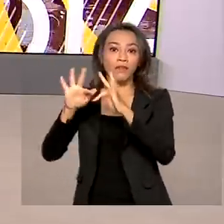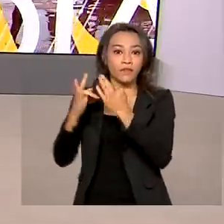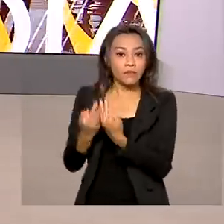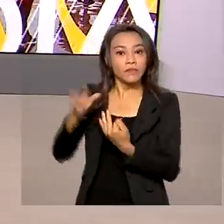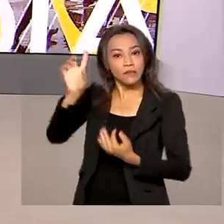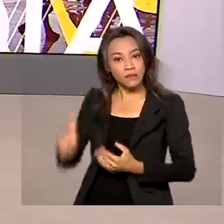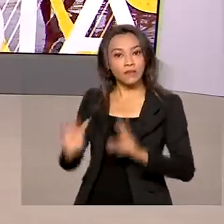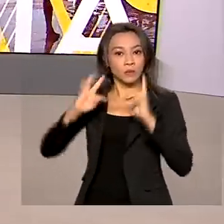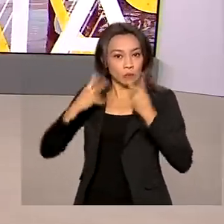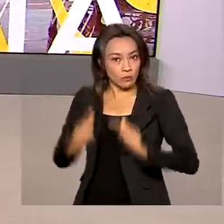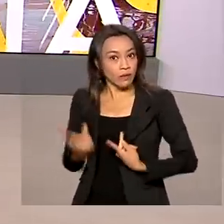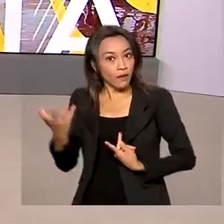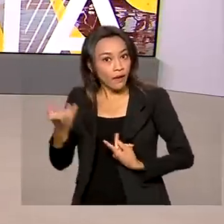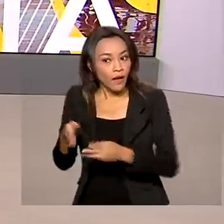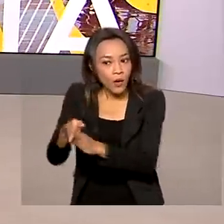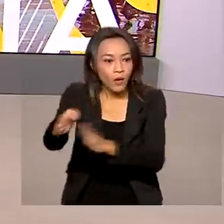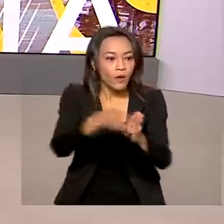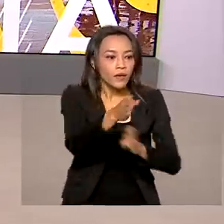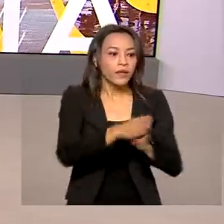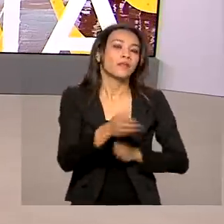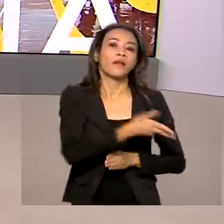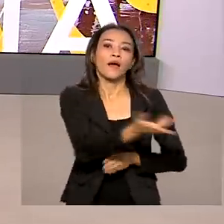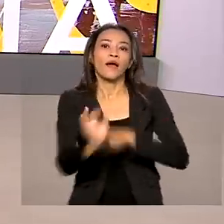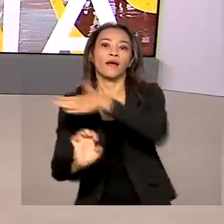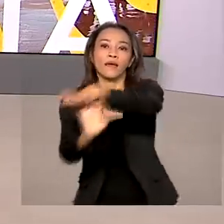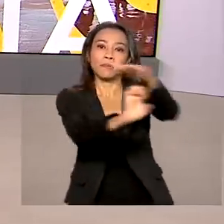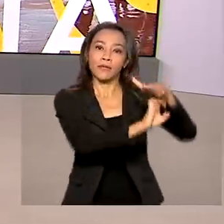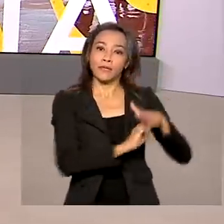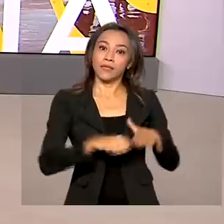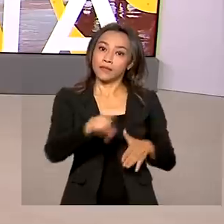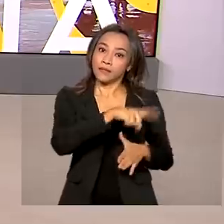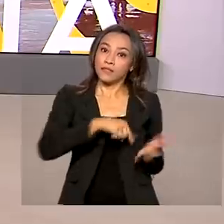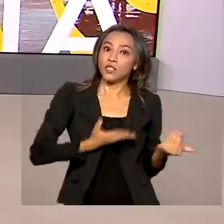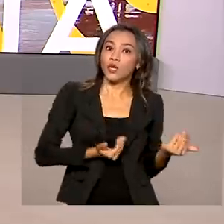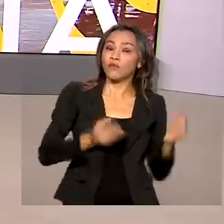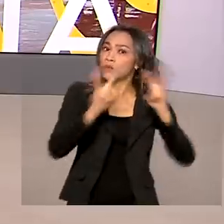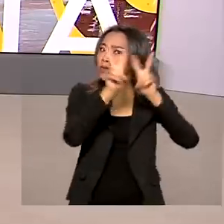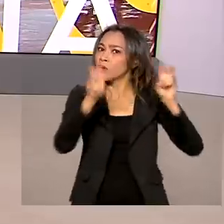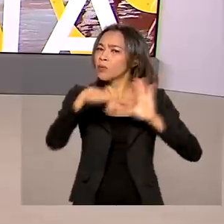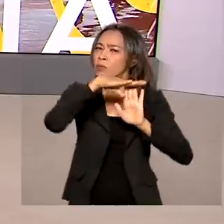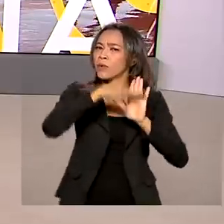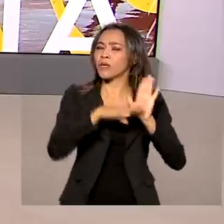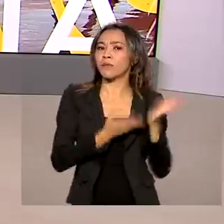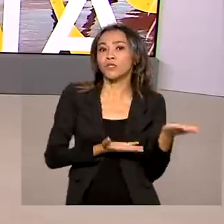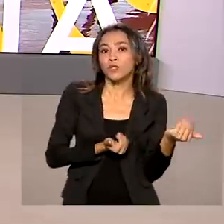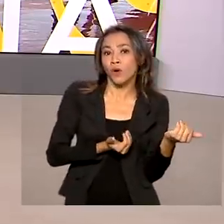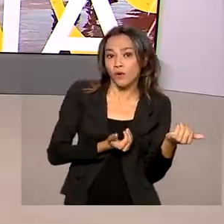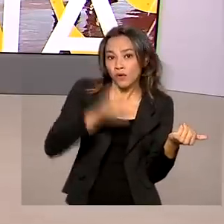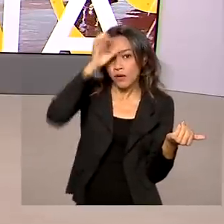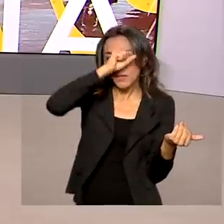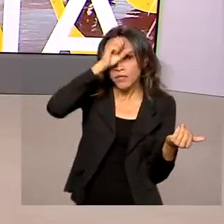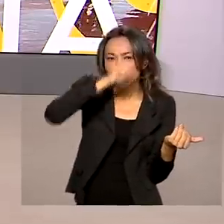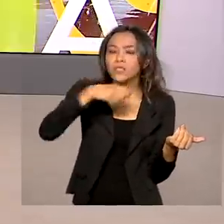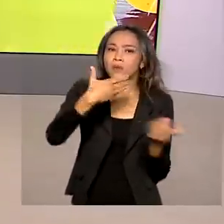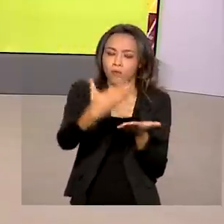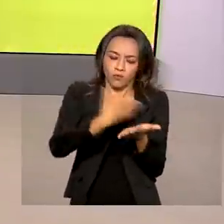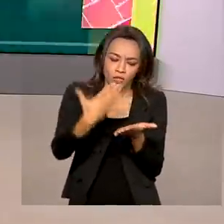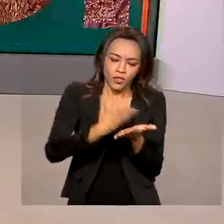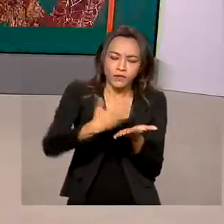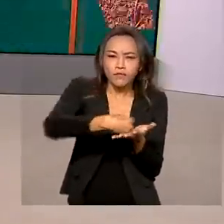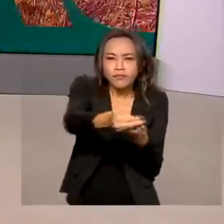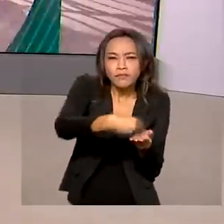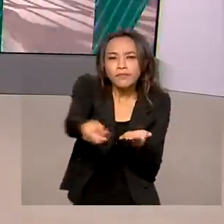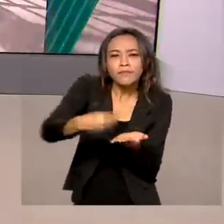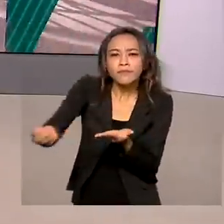Direitos Humanos quer orientar empresas e jovens sobre o programa Jovem Aprendiz. Uma cartilha está sendo divulgada com as principais